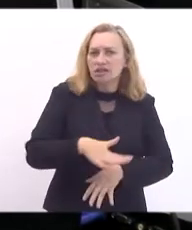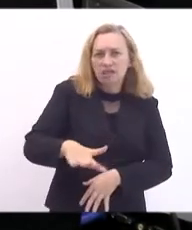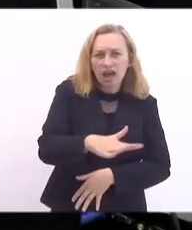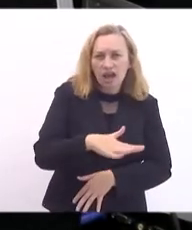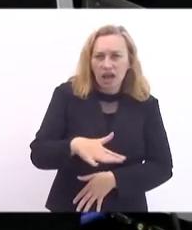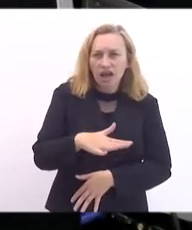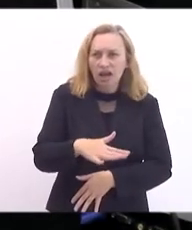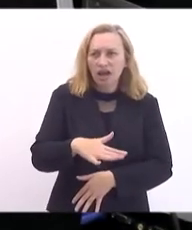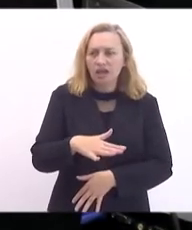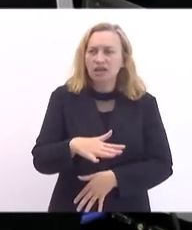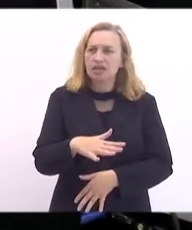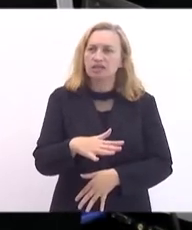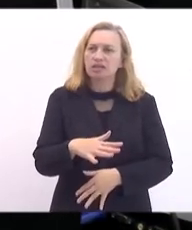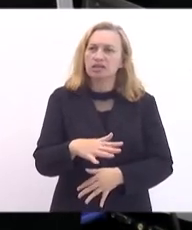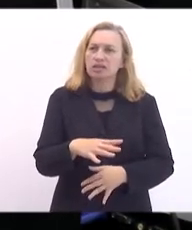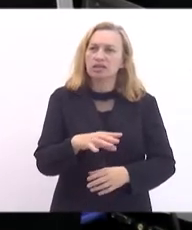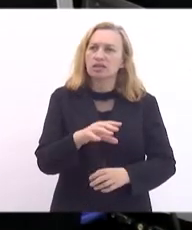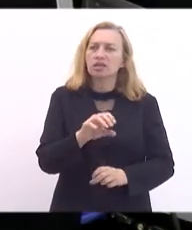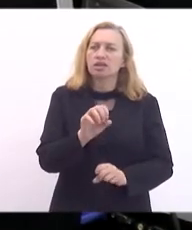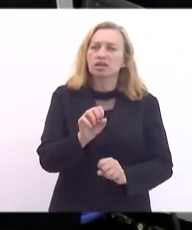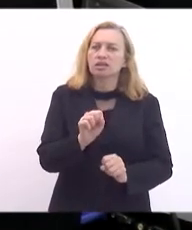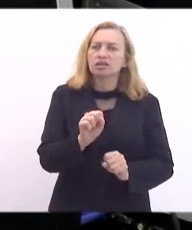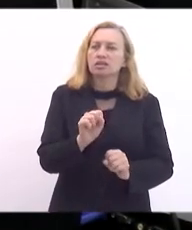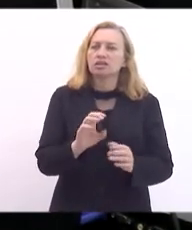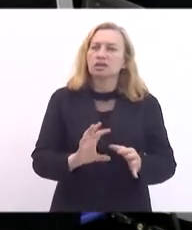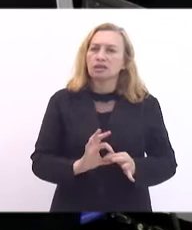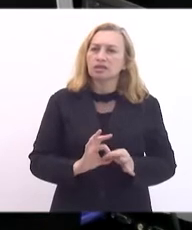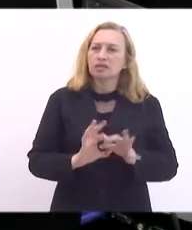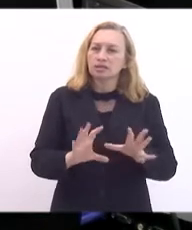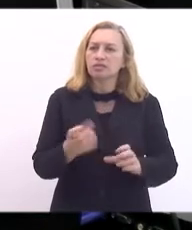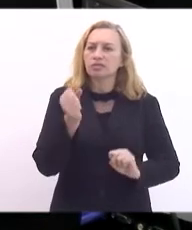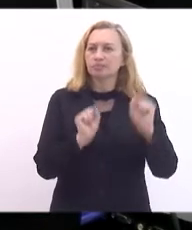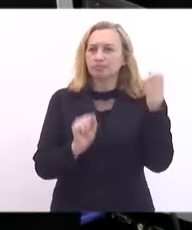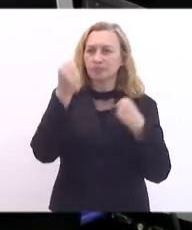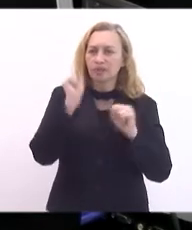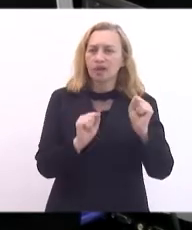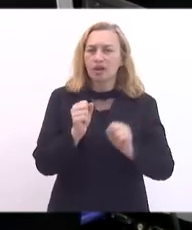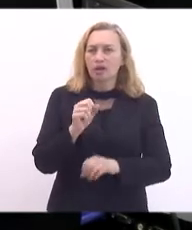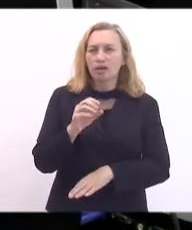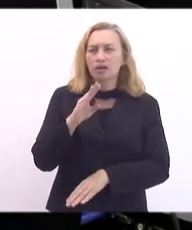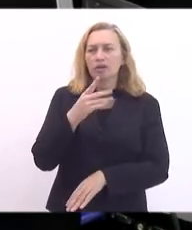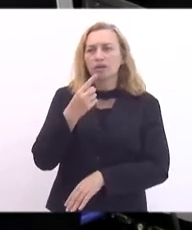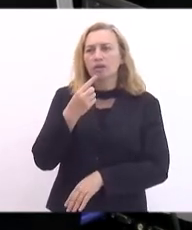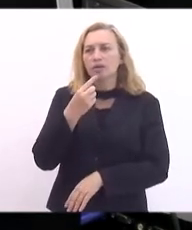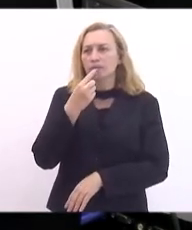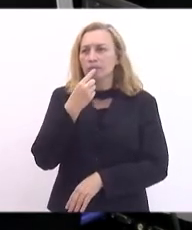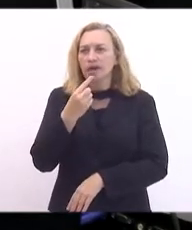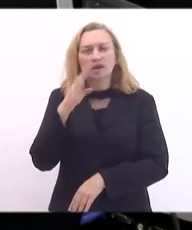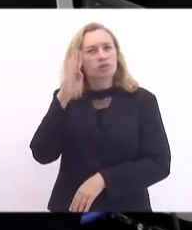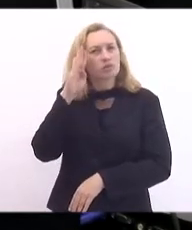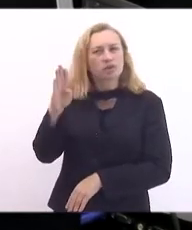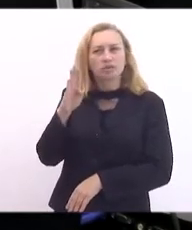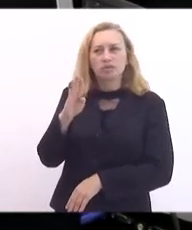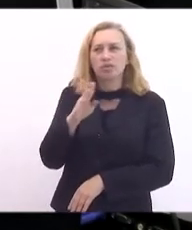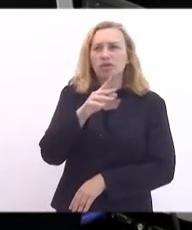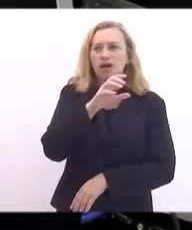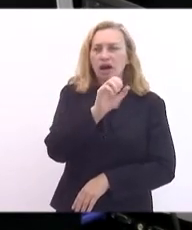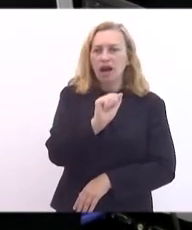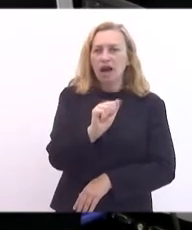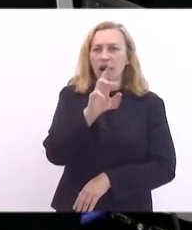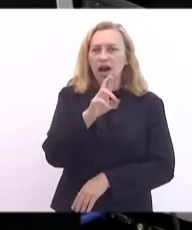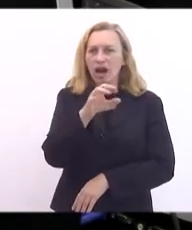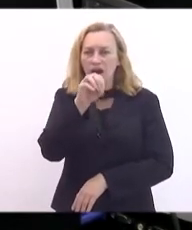disponíveis para instalação de indústrias principalmente ali ao longo do arco Metropolitano na parte do